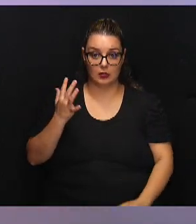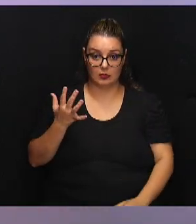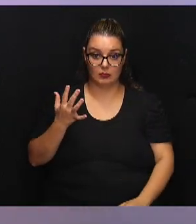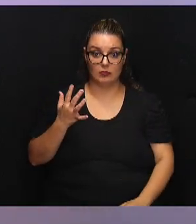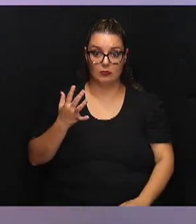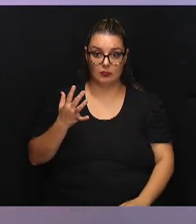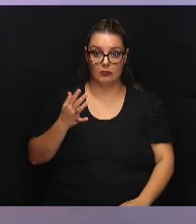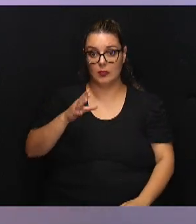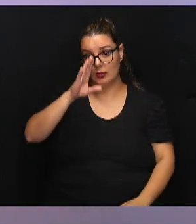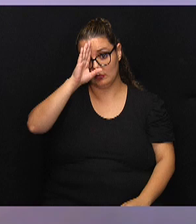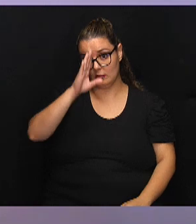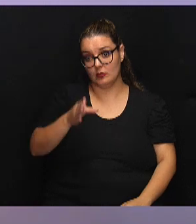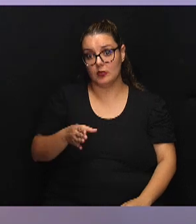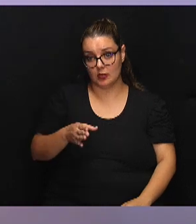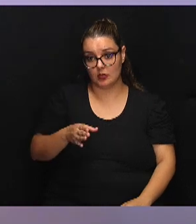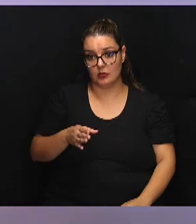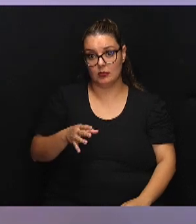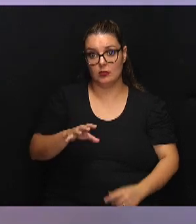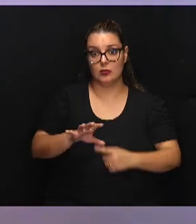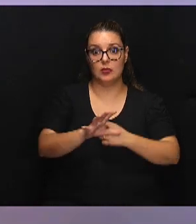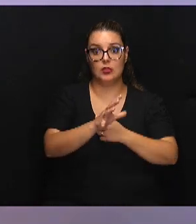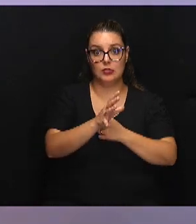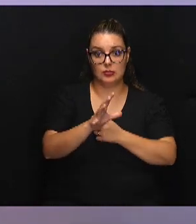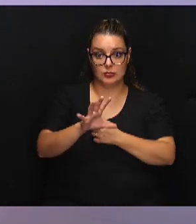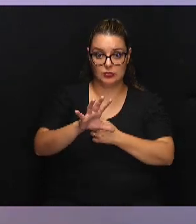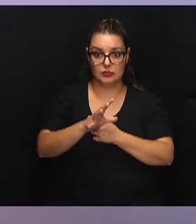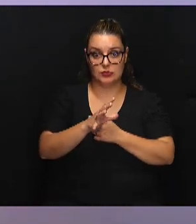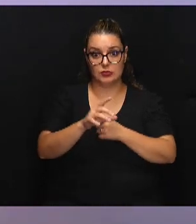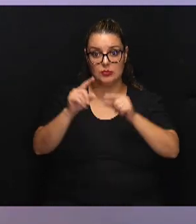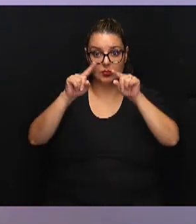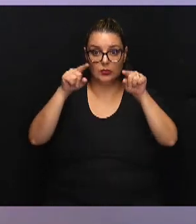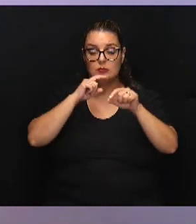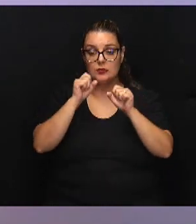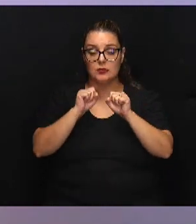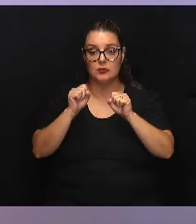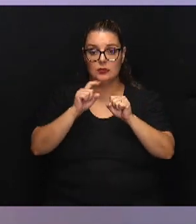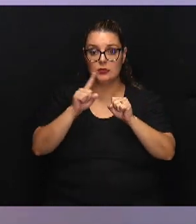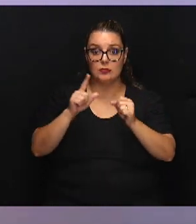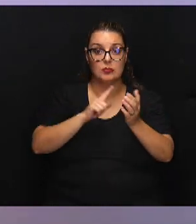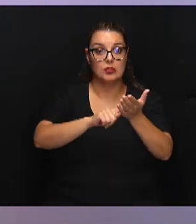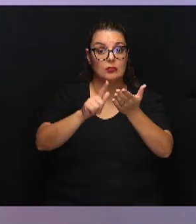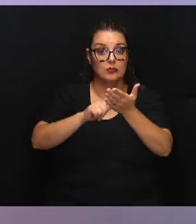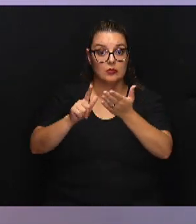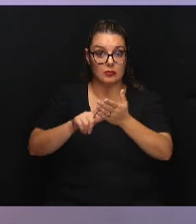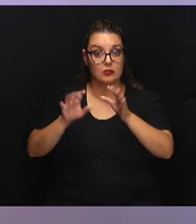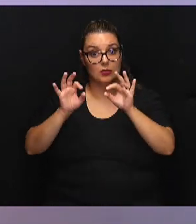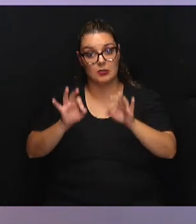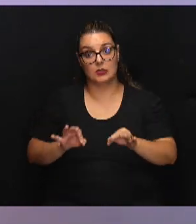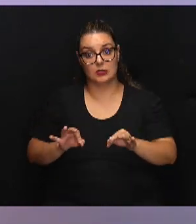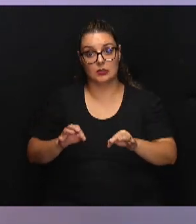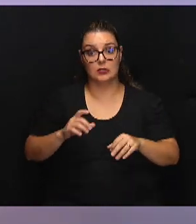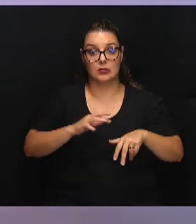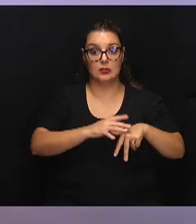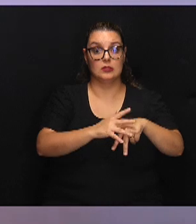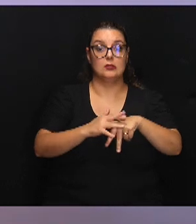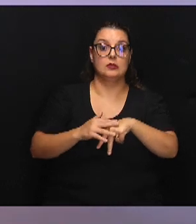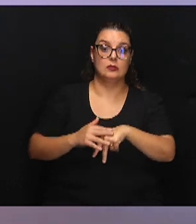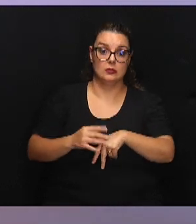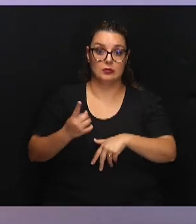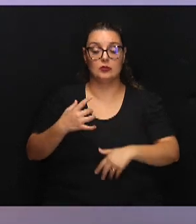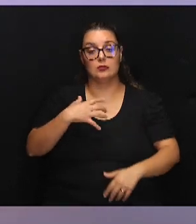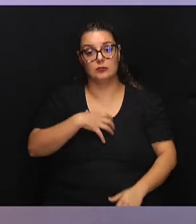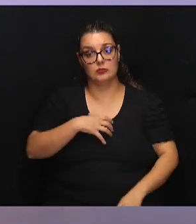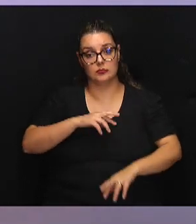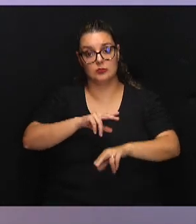aí, principalmente no caso do ventilador e o ar-condicionado, quando não é feita uma limpeza adequada, tem muito paciente que um dos